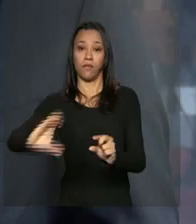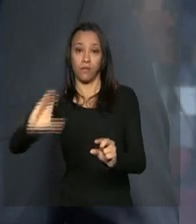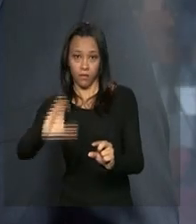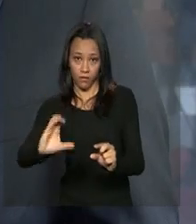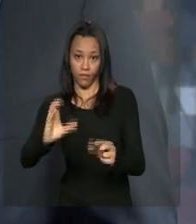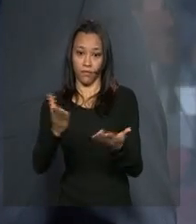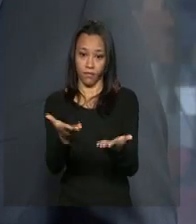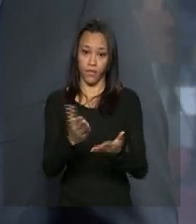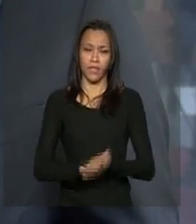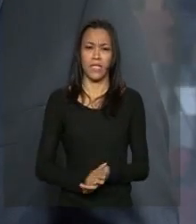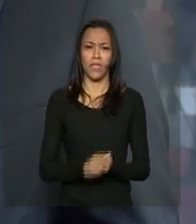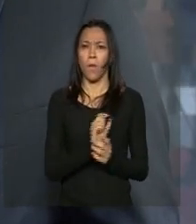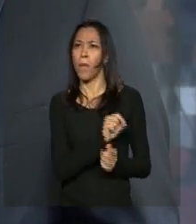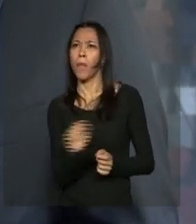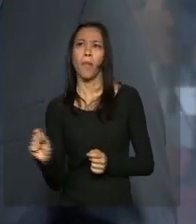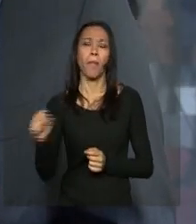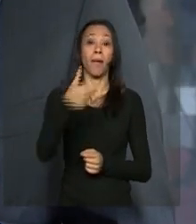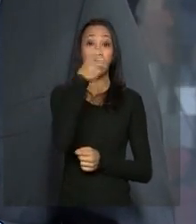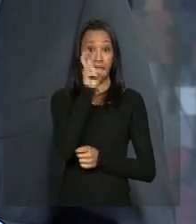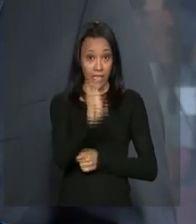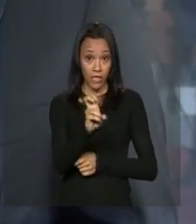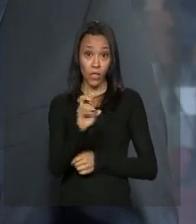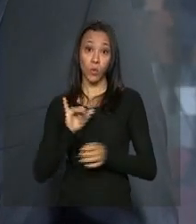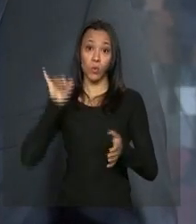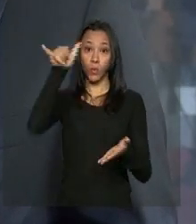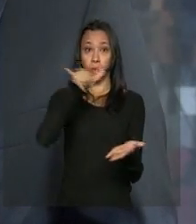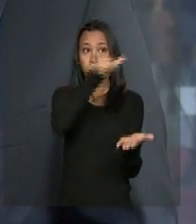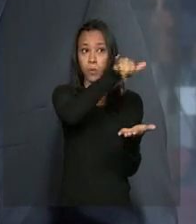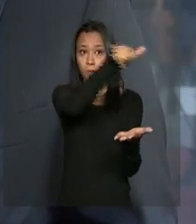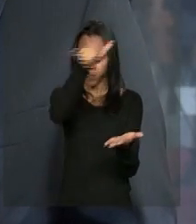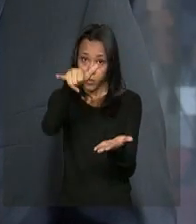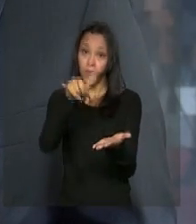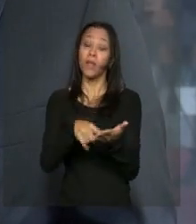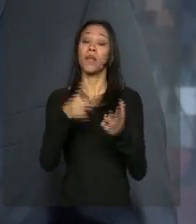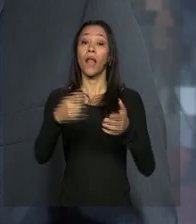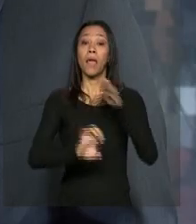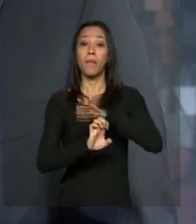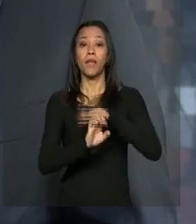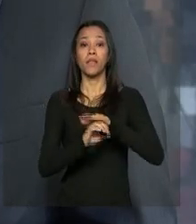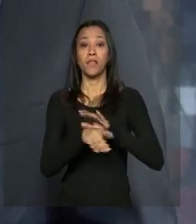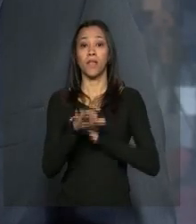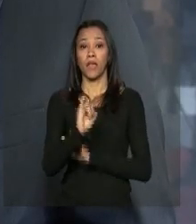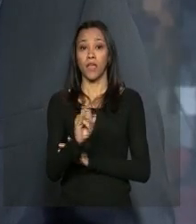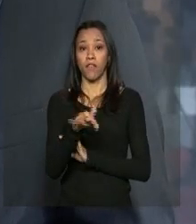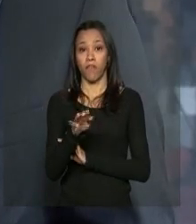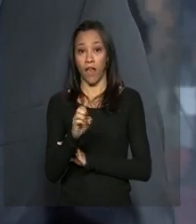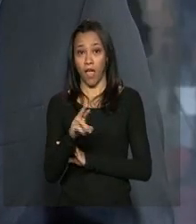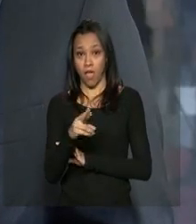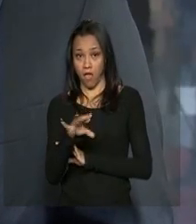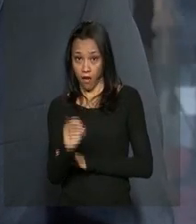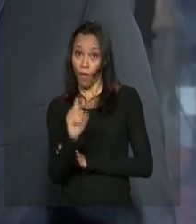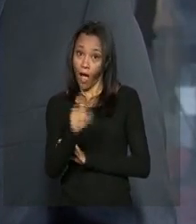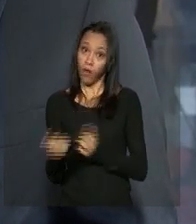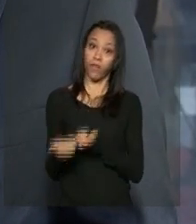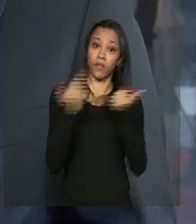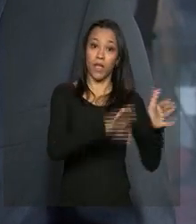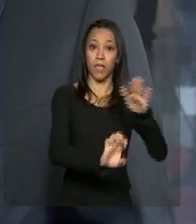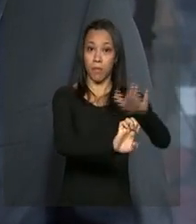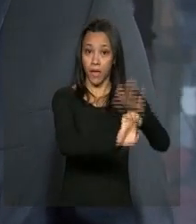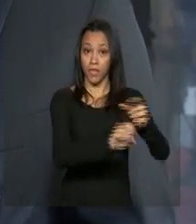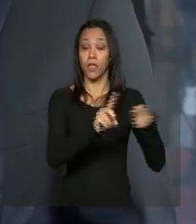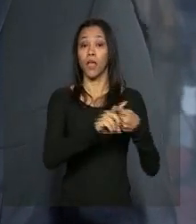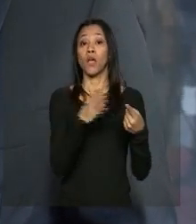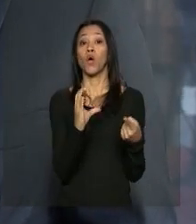3,70. Cinco aeroportos que eram administrados pela Infraero também passaram para a iniciativa privada. São eles os terminais